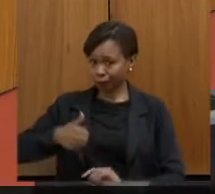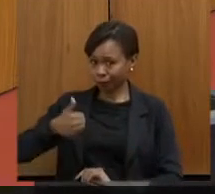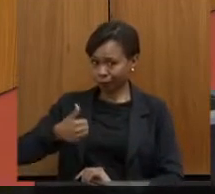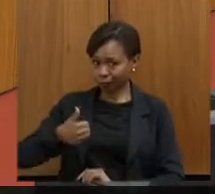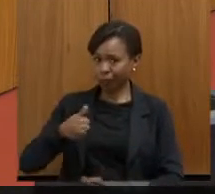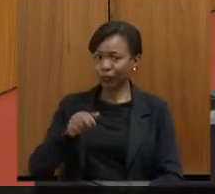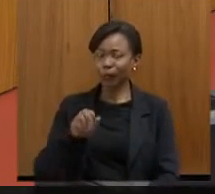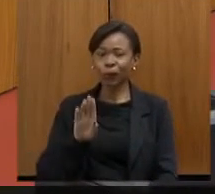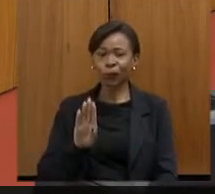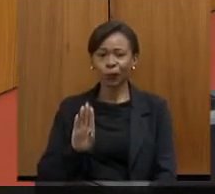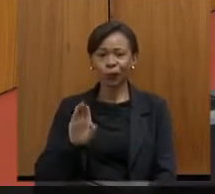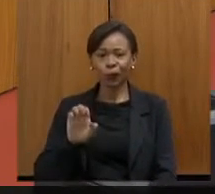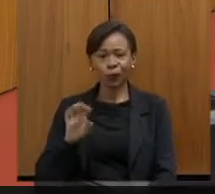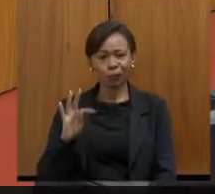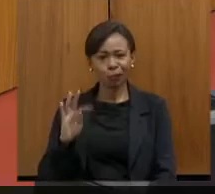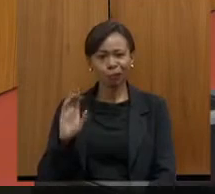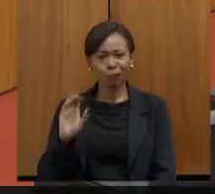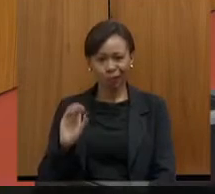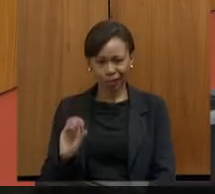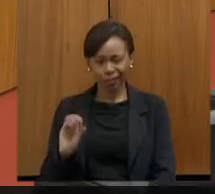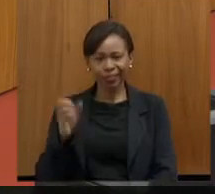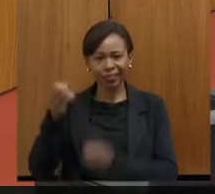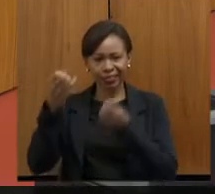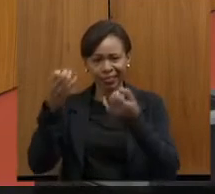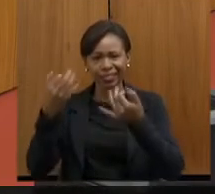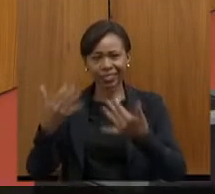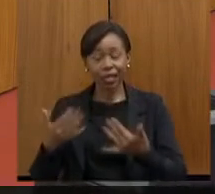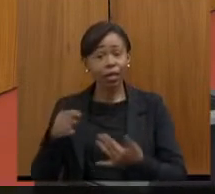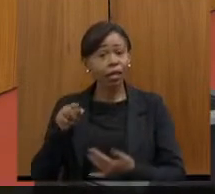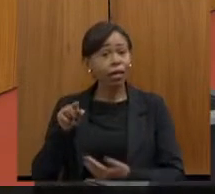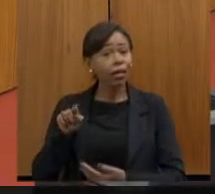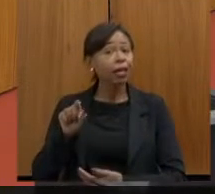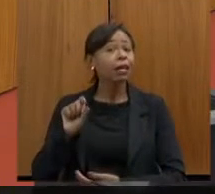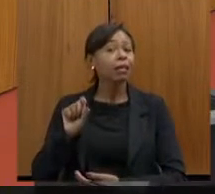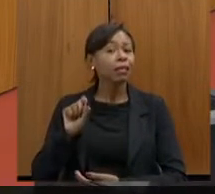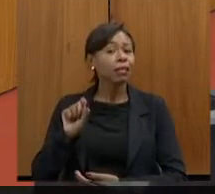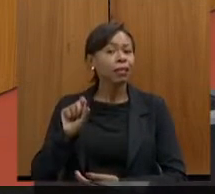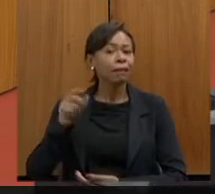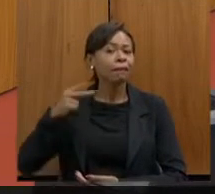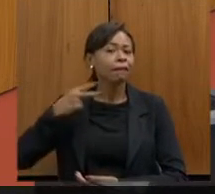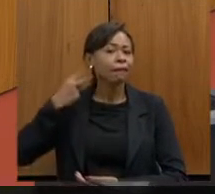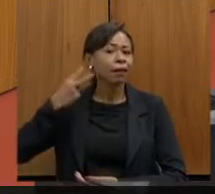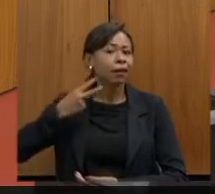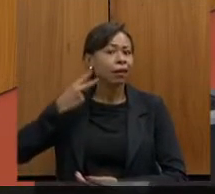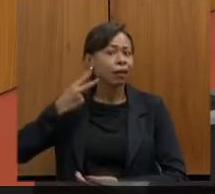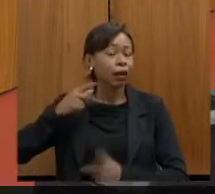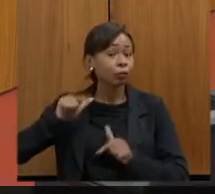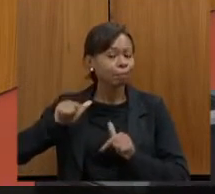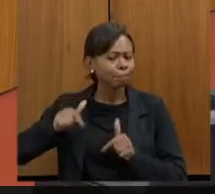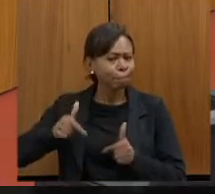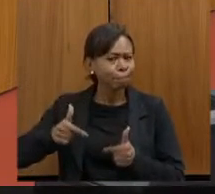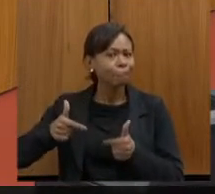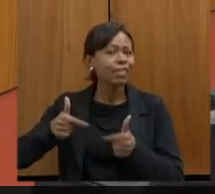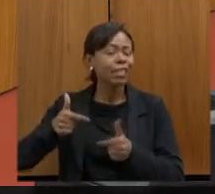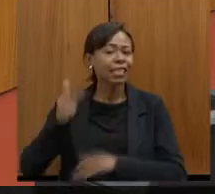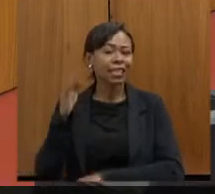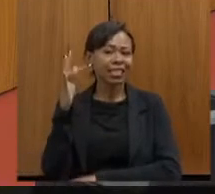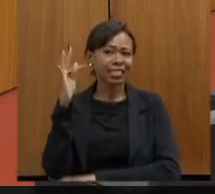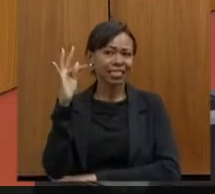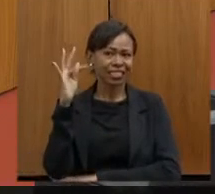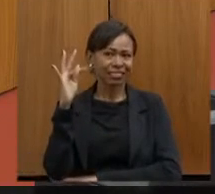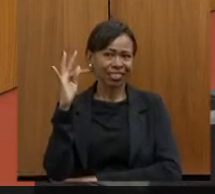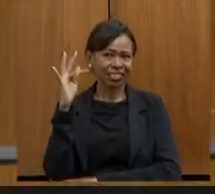Beto fazer as suas saudações aqui, que é um vereador muito atuante no município de Timóteo.